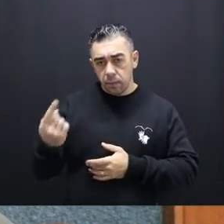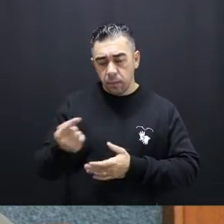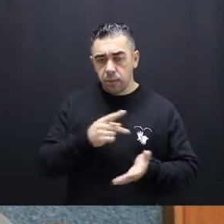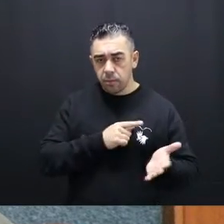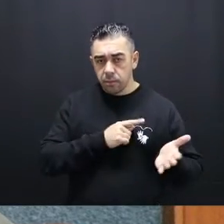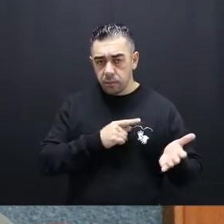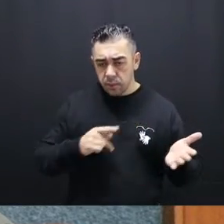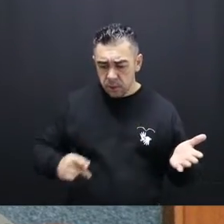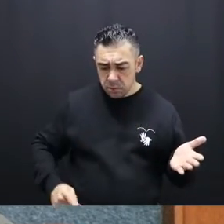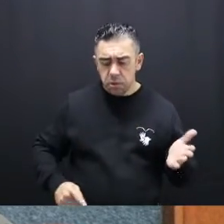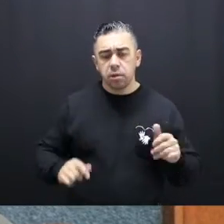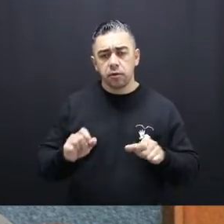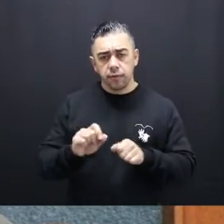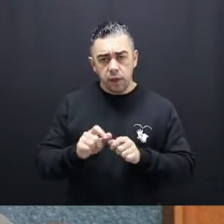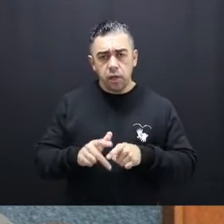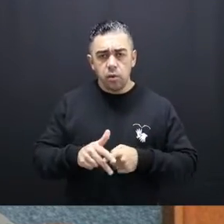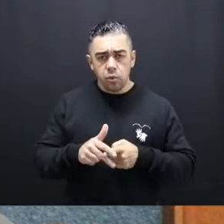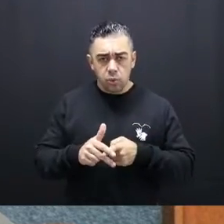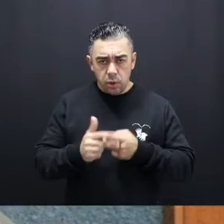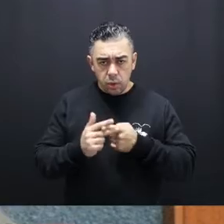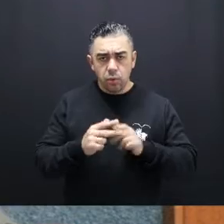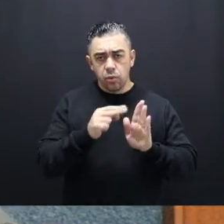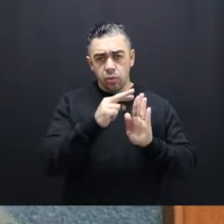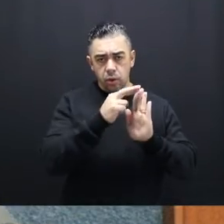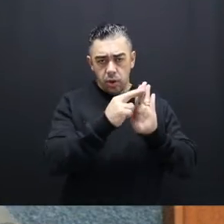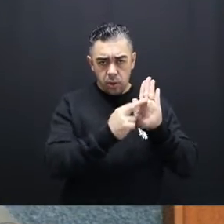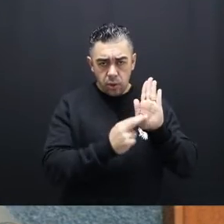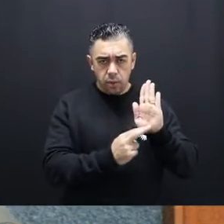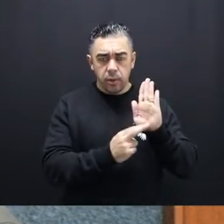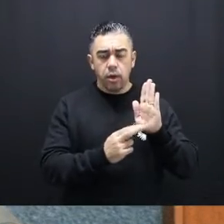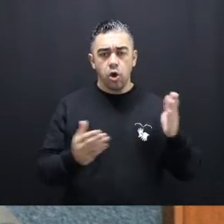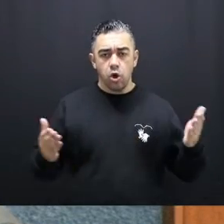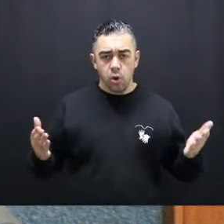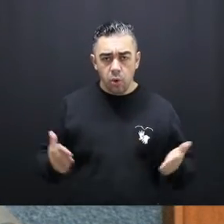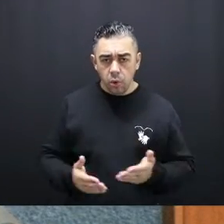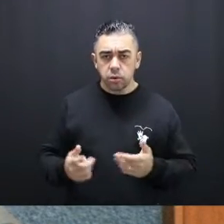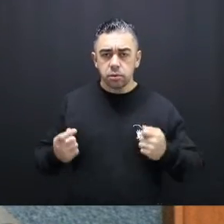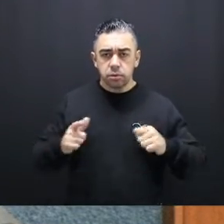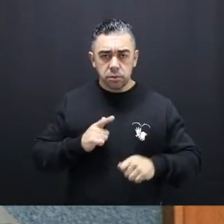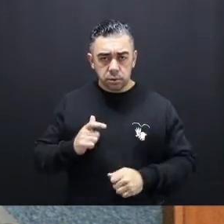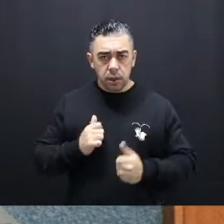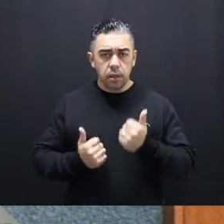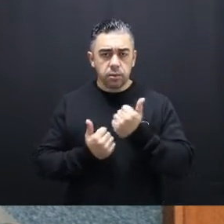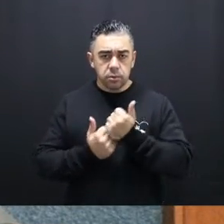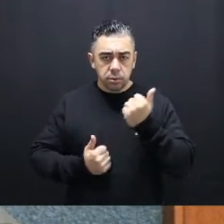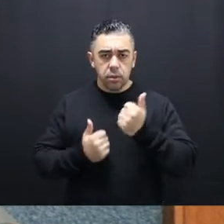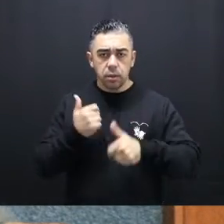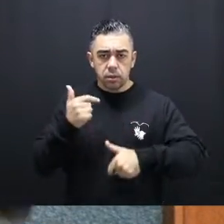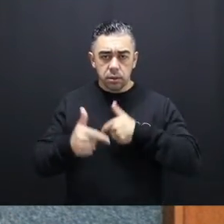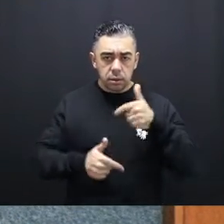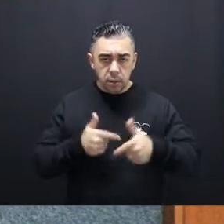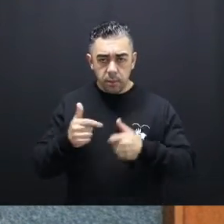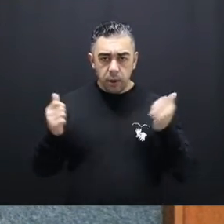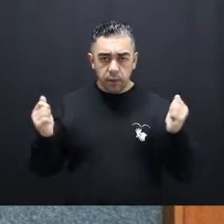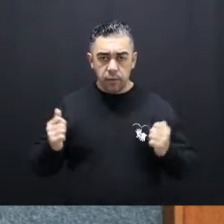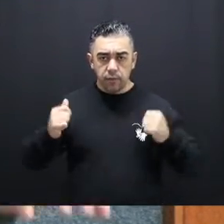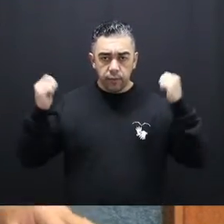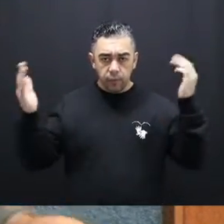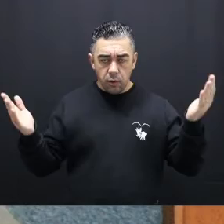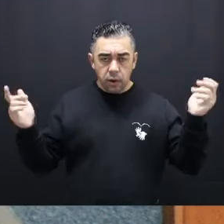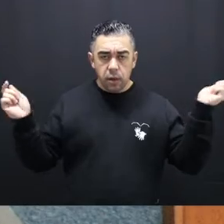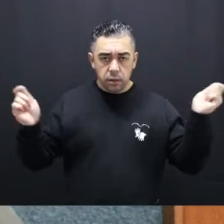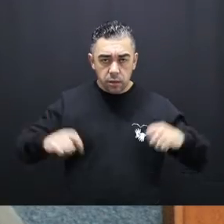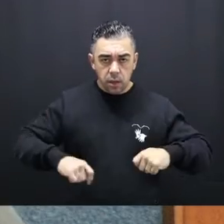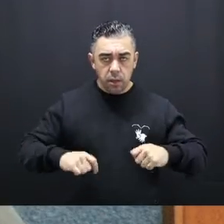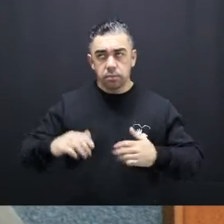Época fez a reclamar tensão e Assessoria hoje é regulamentado que tem que trabalha no Egito para trabalho externo graças a